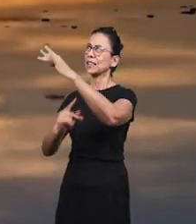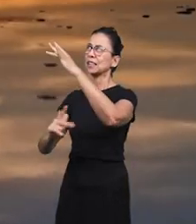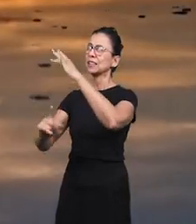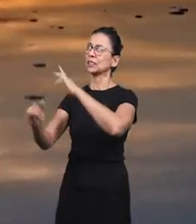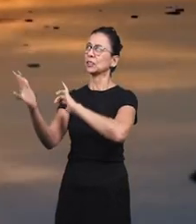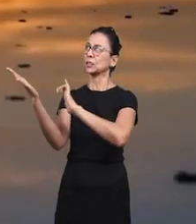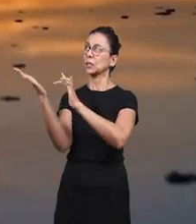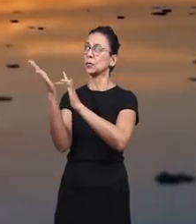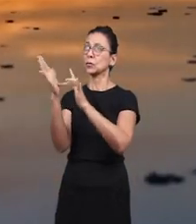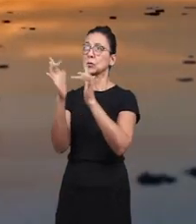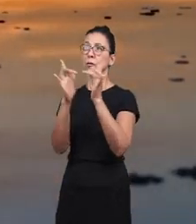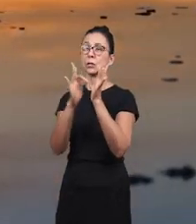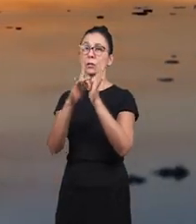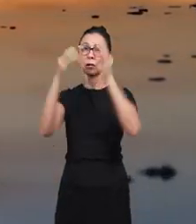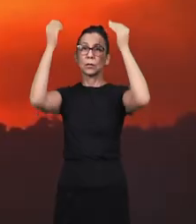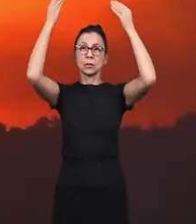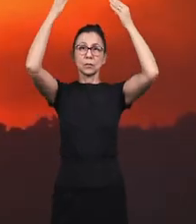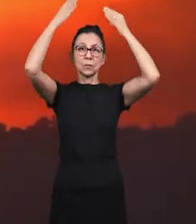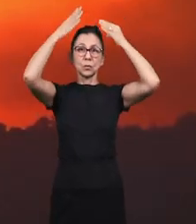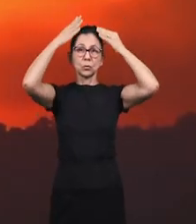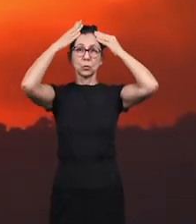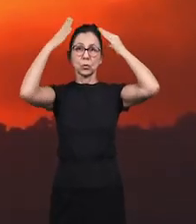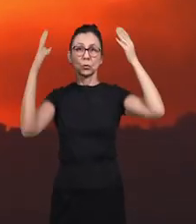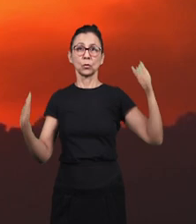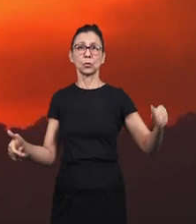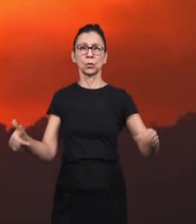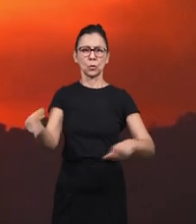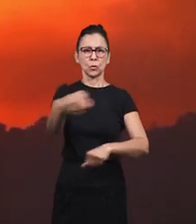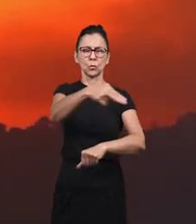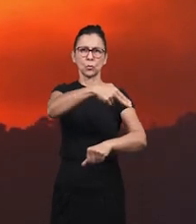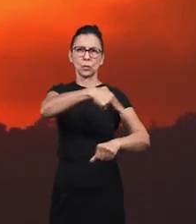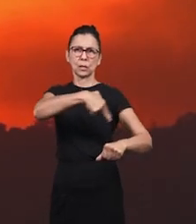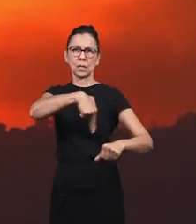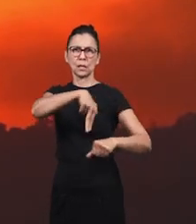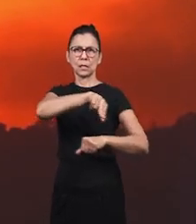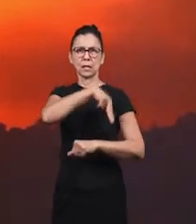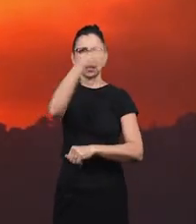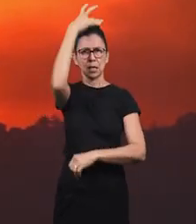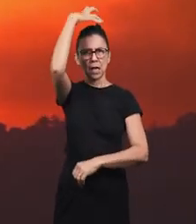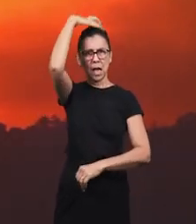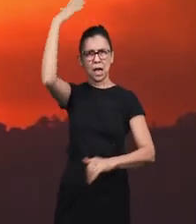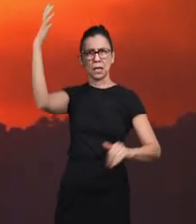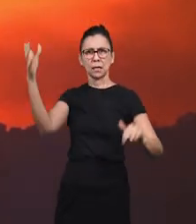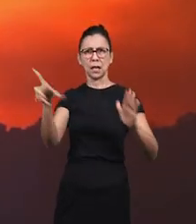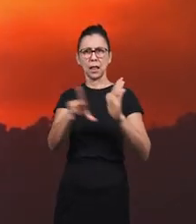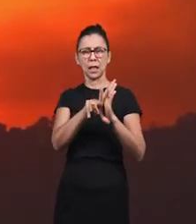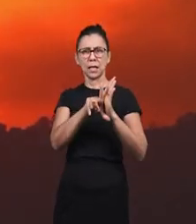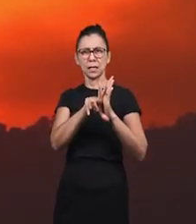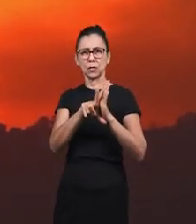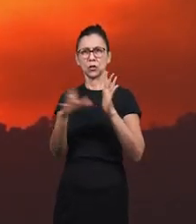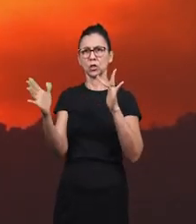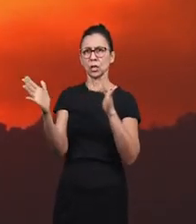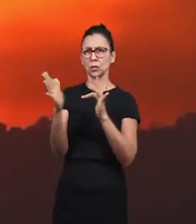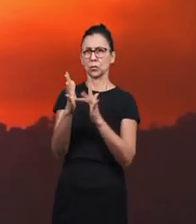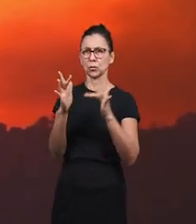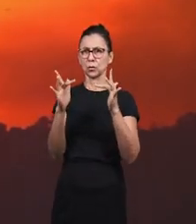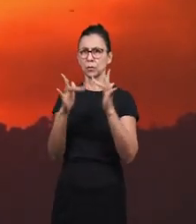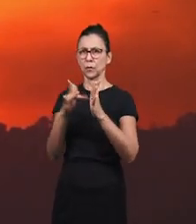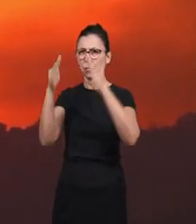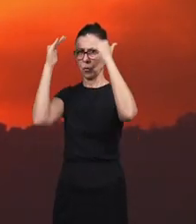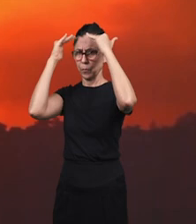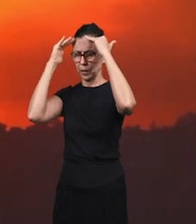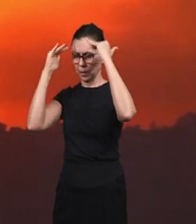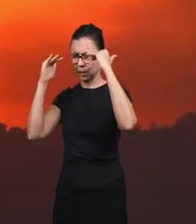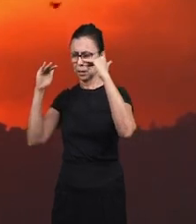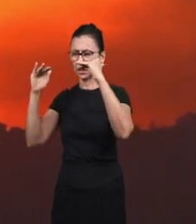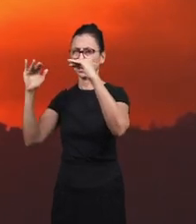De Jesus, o Rei dos Reis, nele os reinos deste mundo seguirão as suas leis. Os